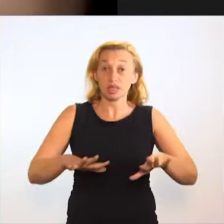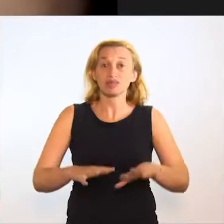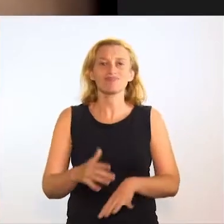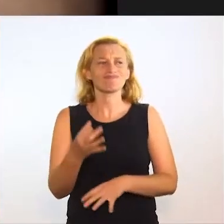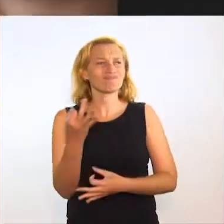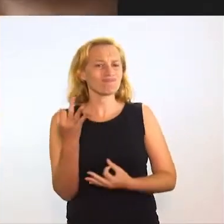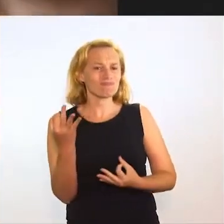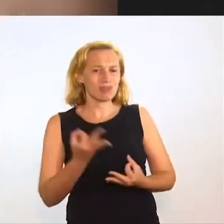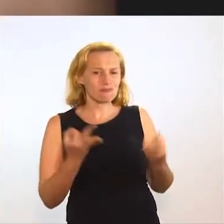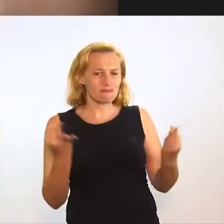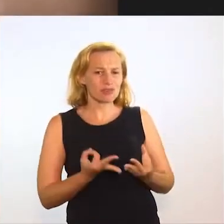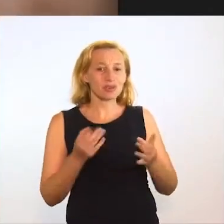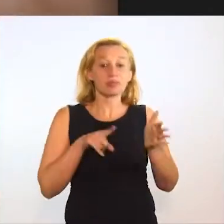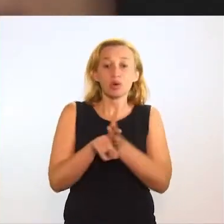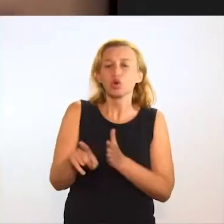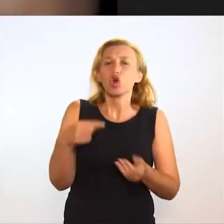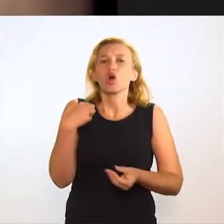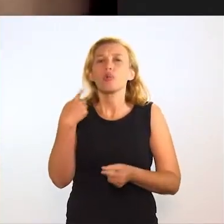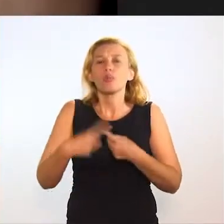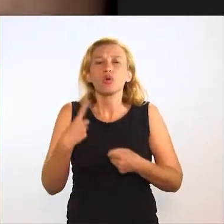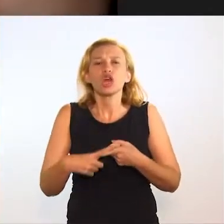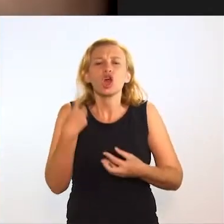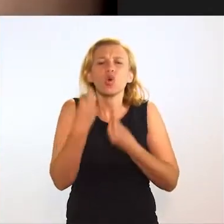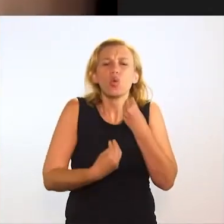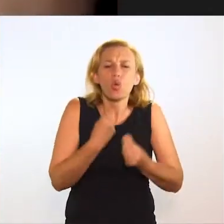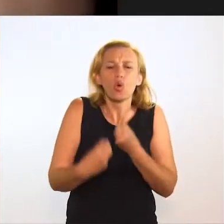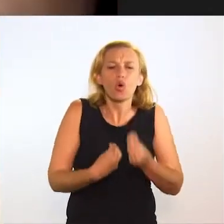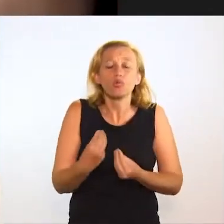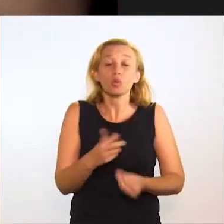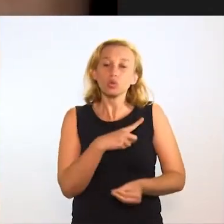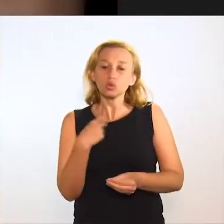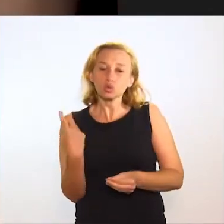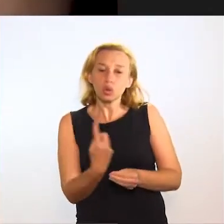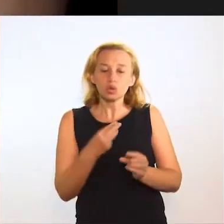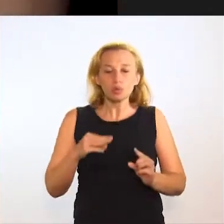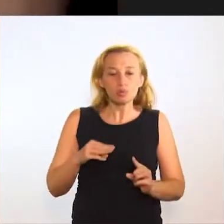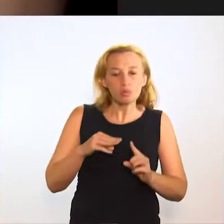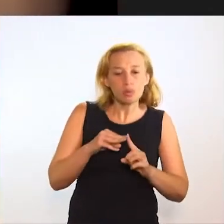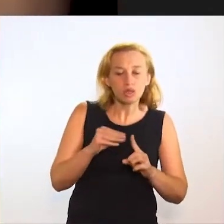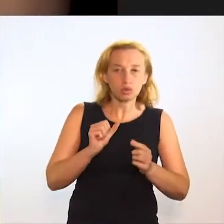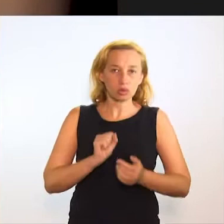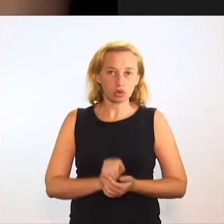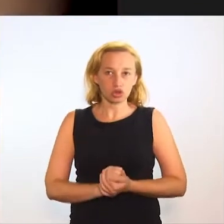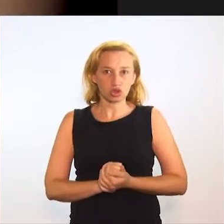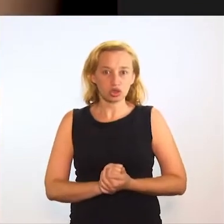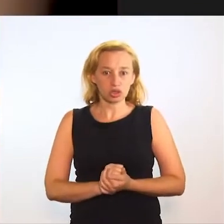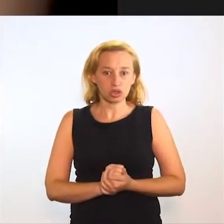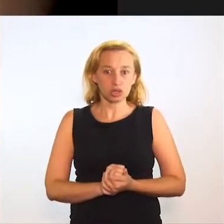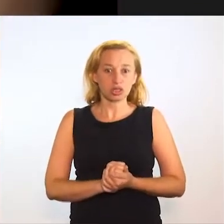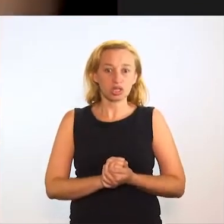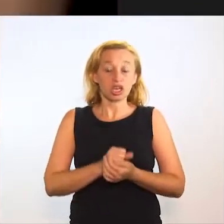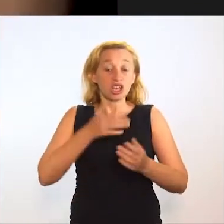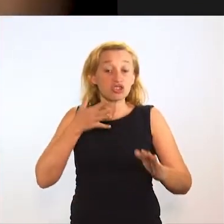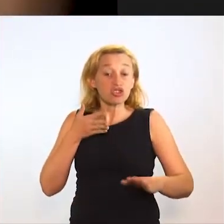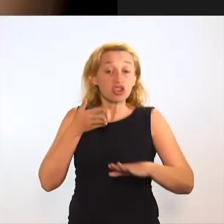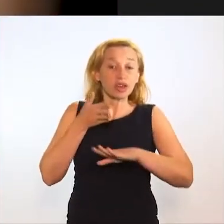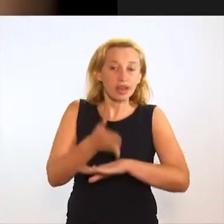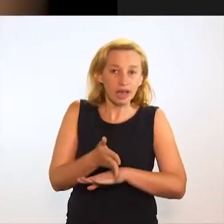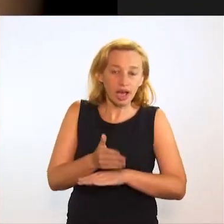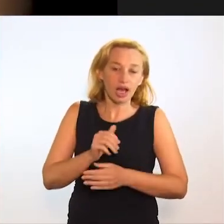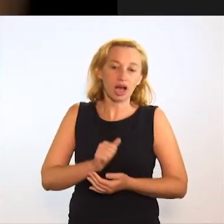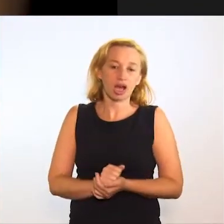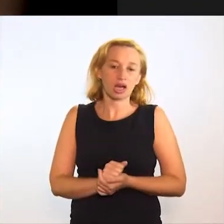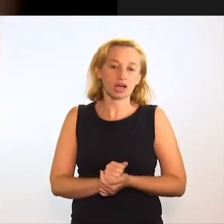Excelente pergunta, porque como o nosso método, né, nossa metodologia é